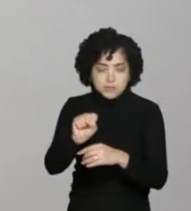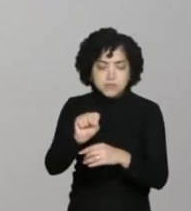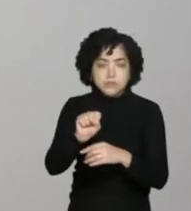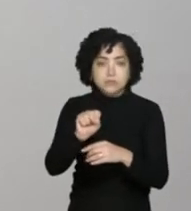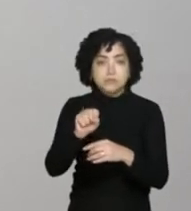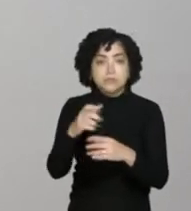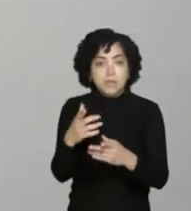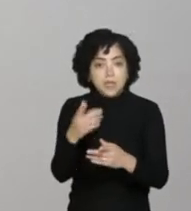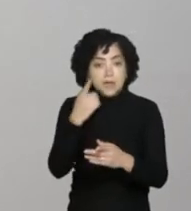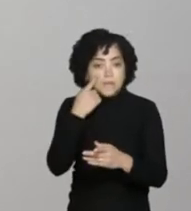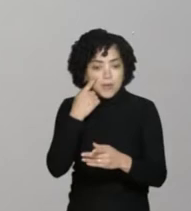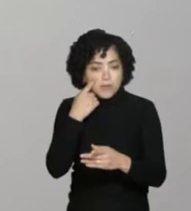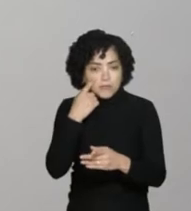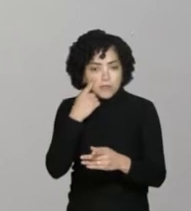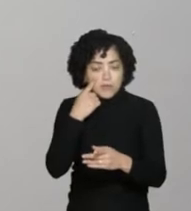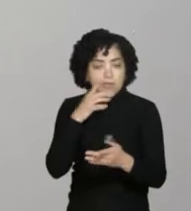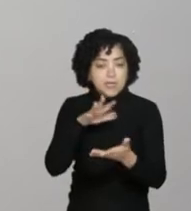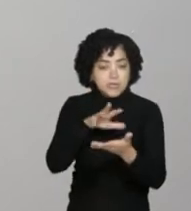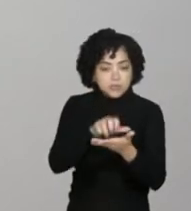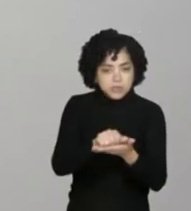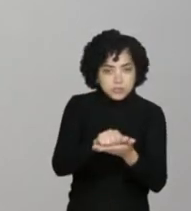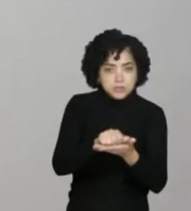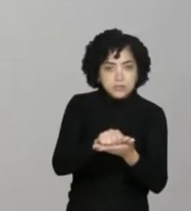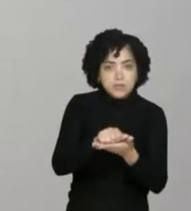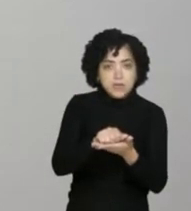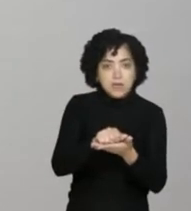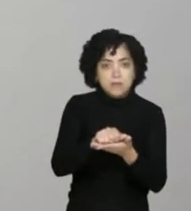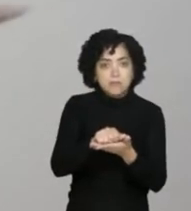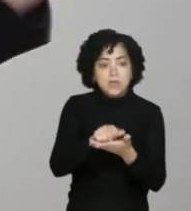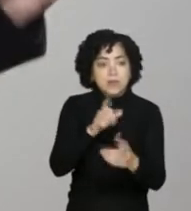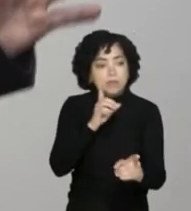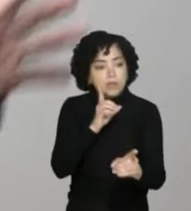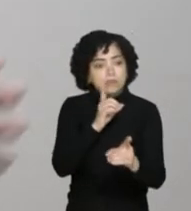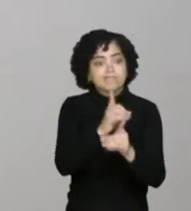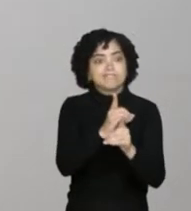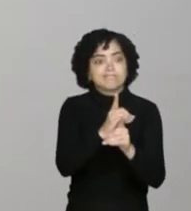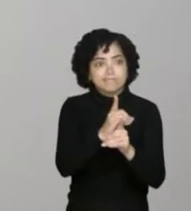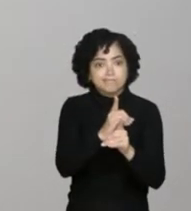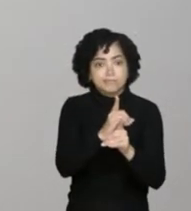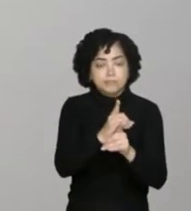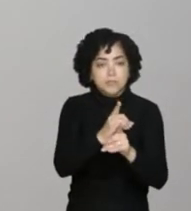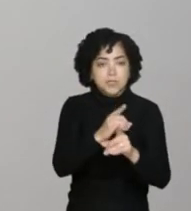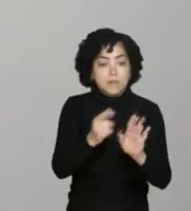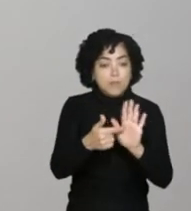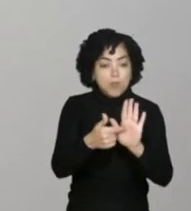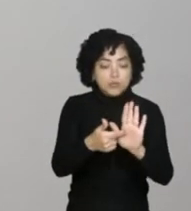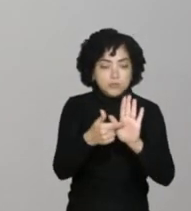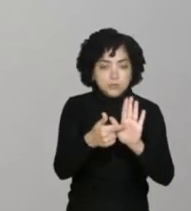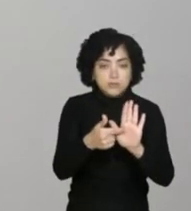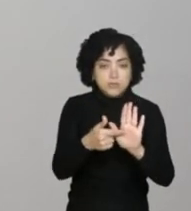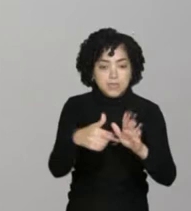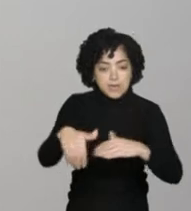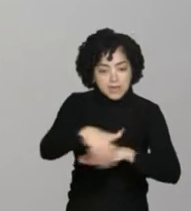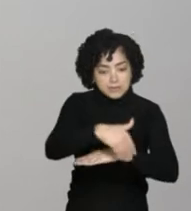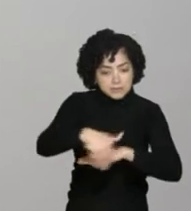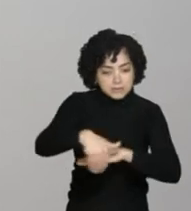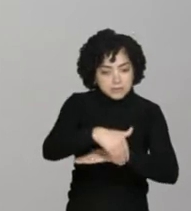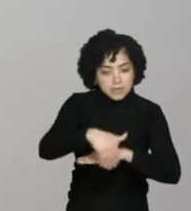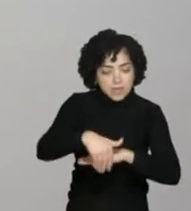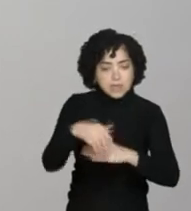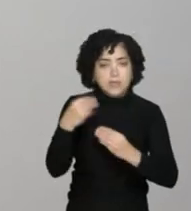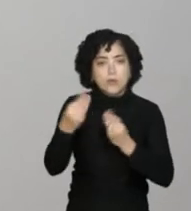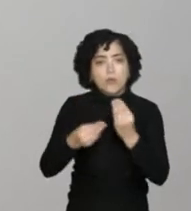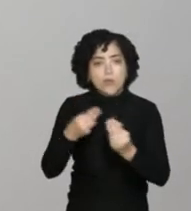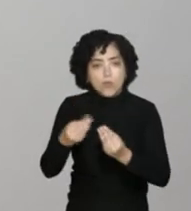voltar, não tem mais como retornar, tem que ir à frente toda a vida, não tem onde rabiar também, né? Esses caminhões grandes, digamos careta assim,